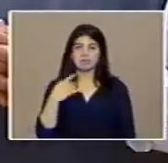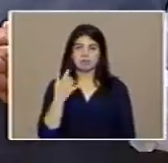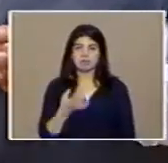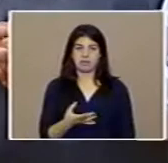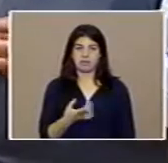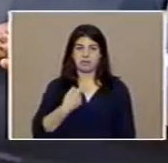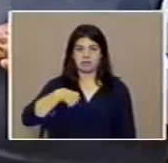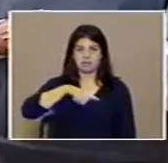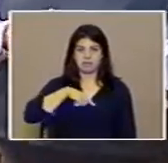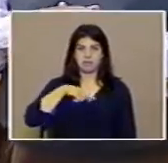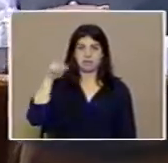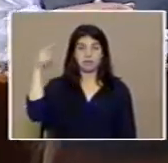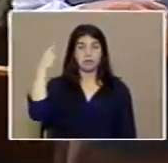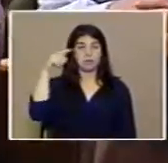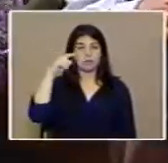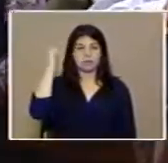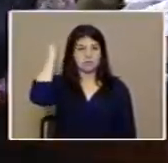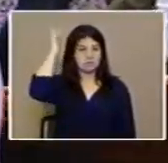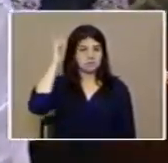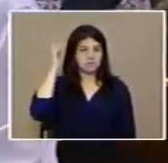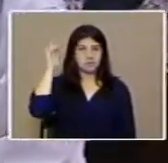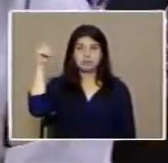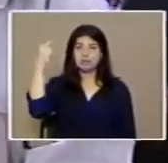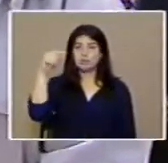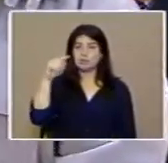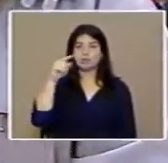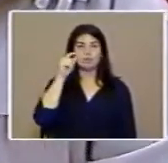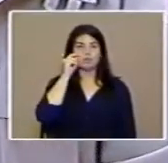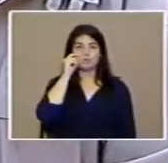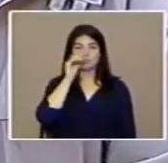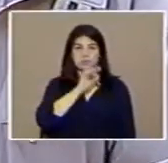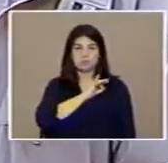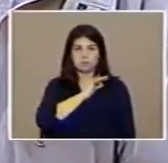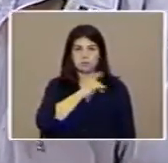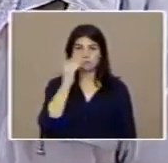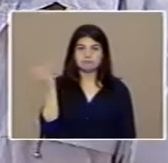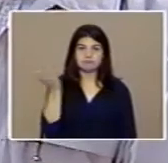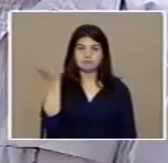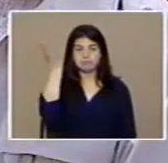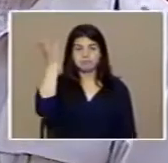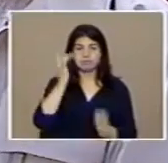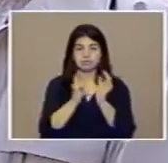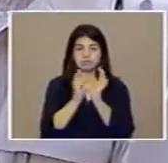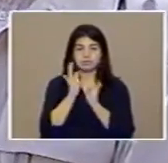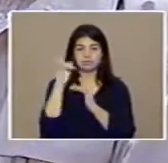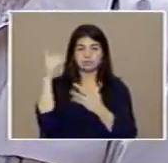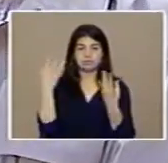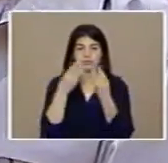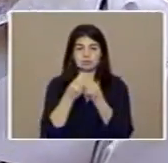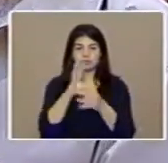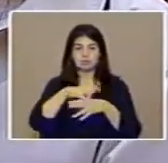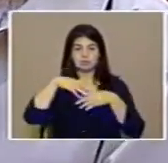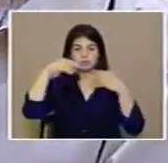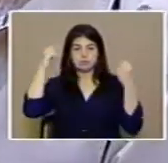só vós sois o santo só vos o senhor só vos o altíssimo Jesus Cristo com